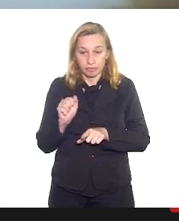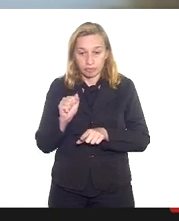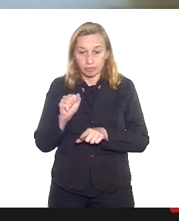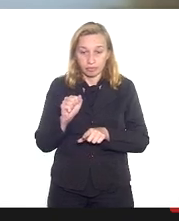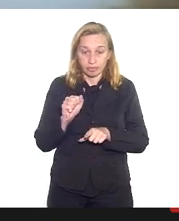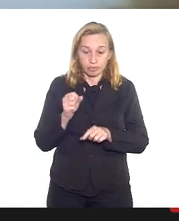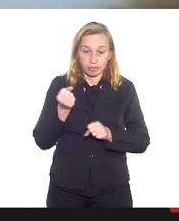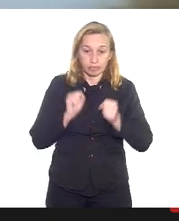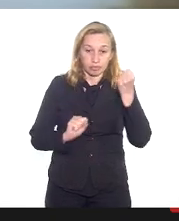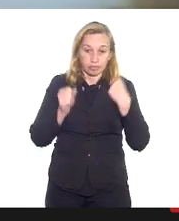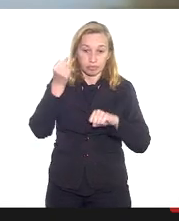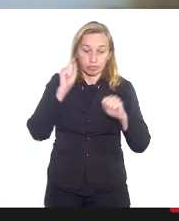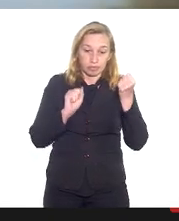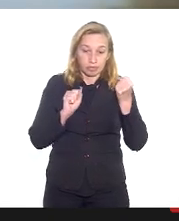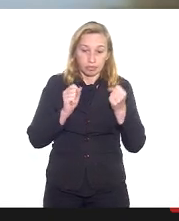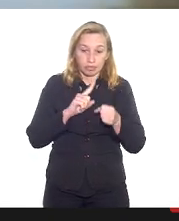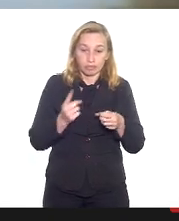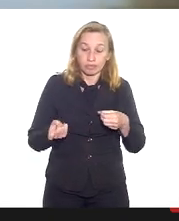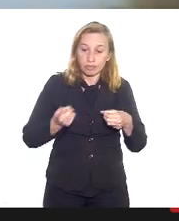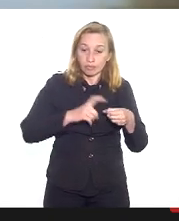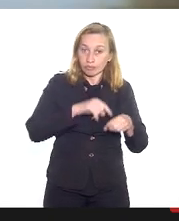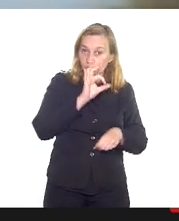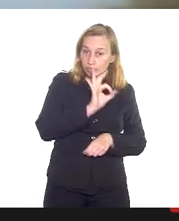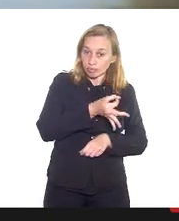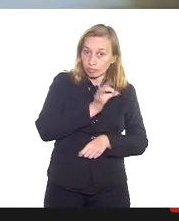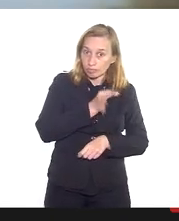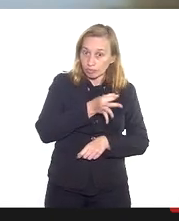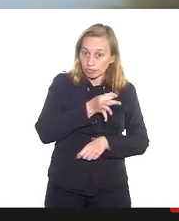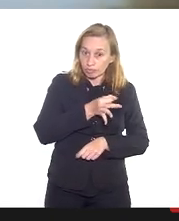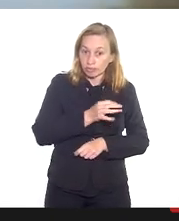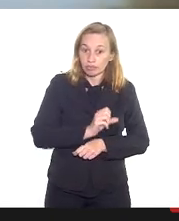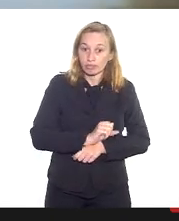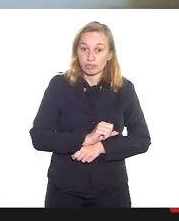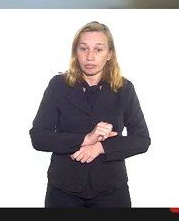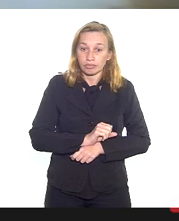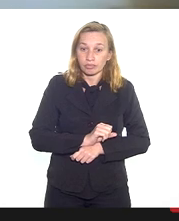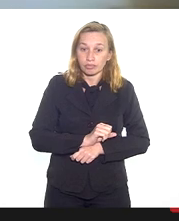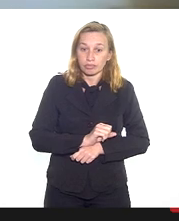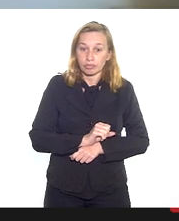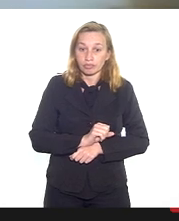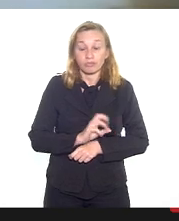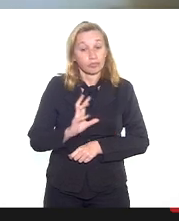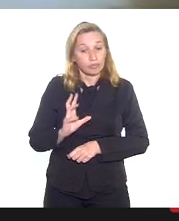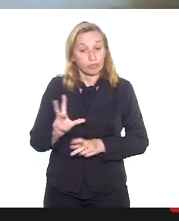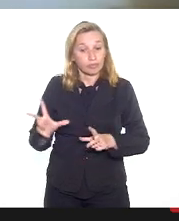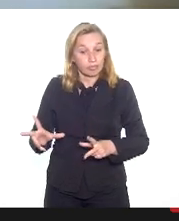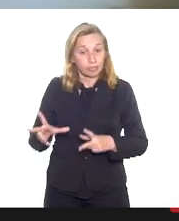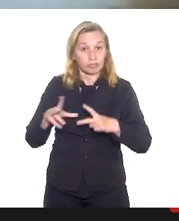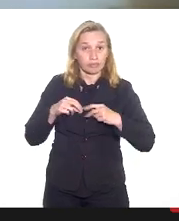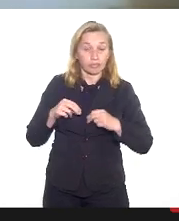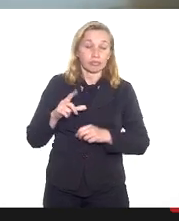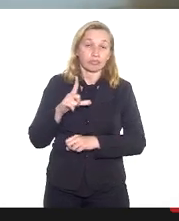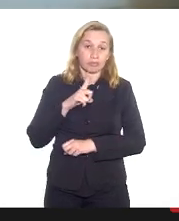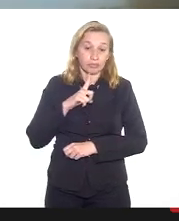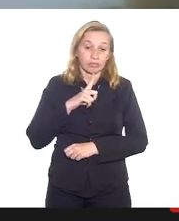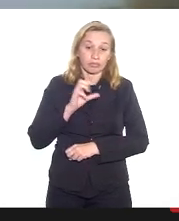dando o retorno devido, né, merece essa